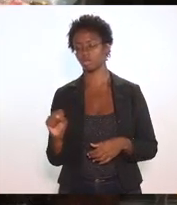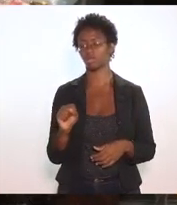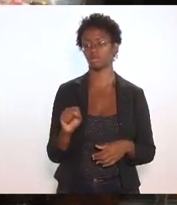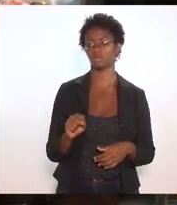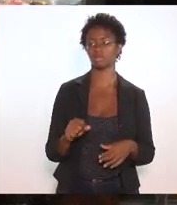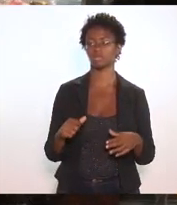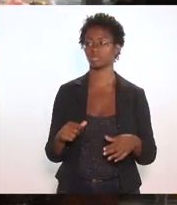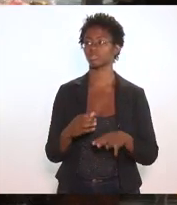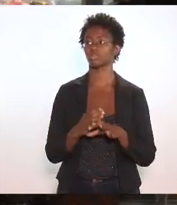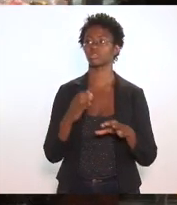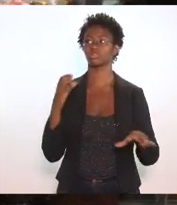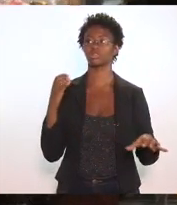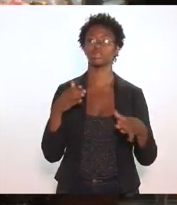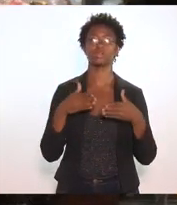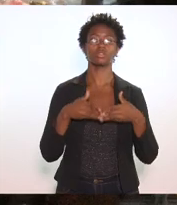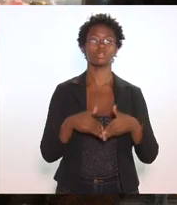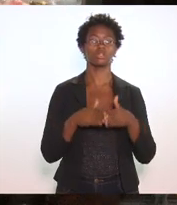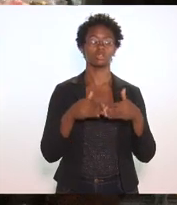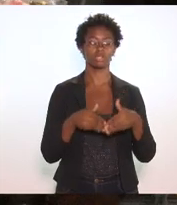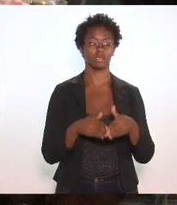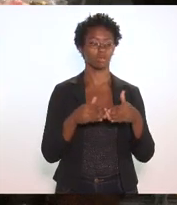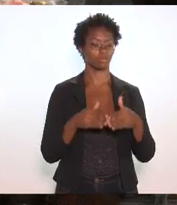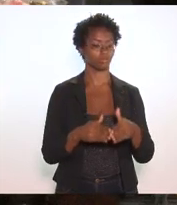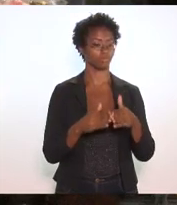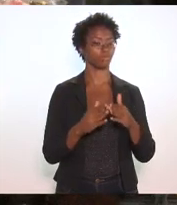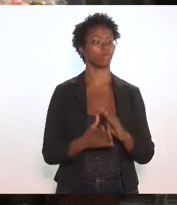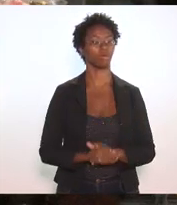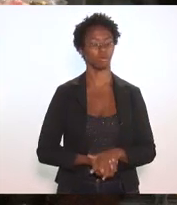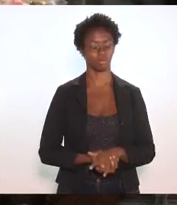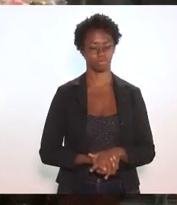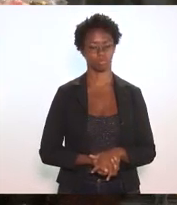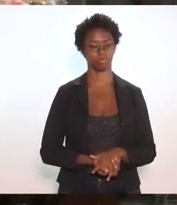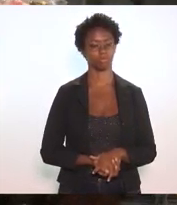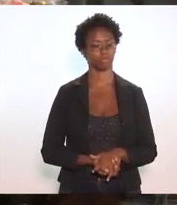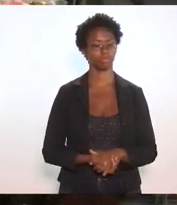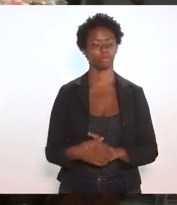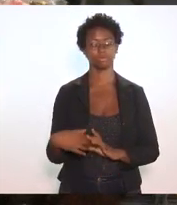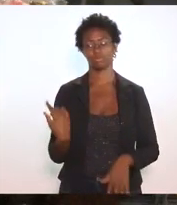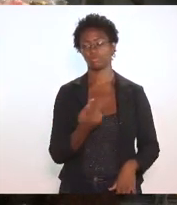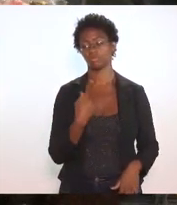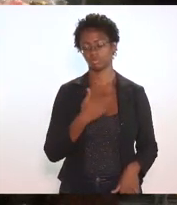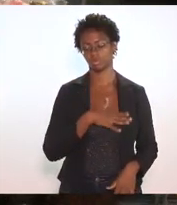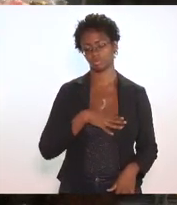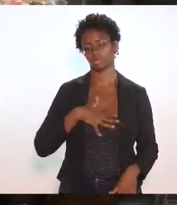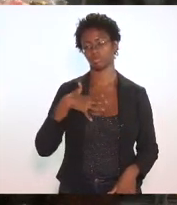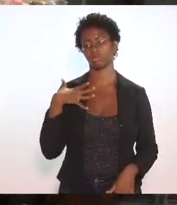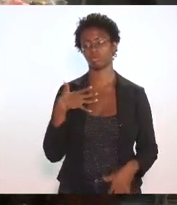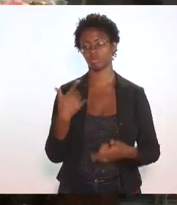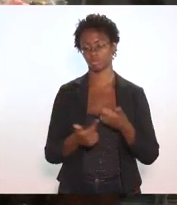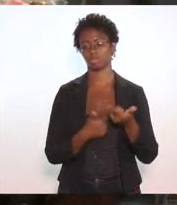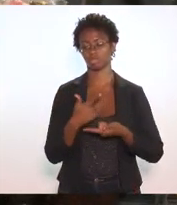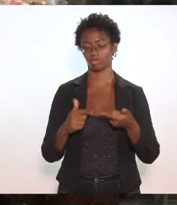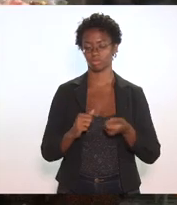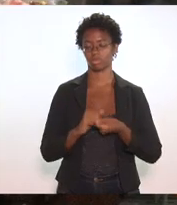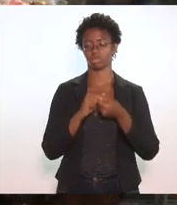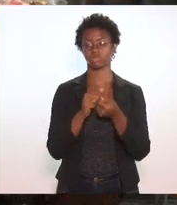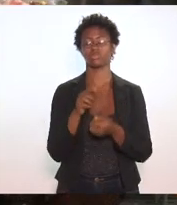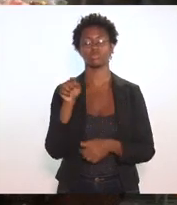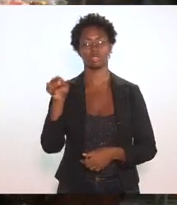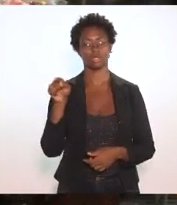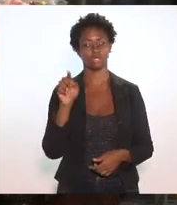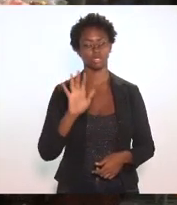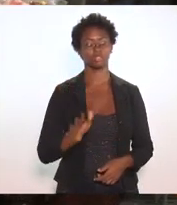Chanaval no Rio de Janeiro. Para nós será uma honra trabalhar com ela, que já foi